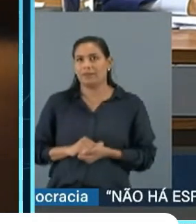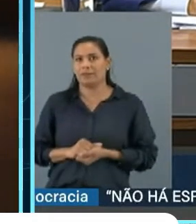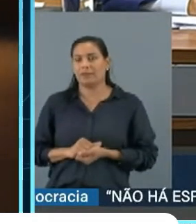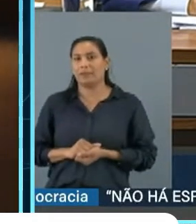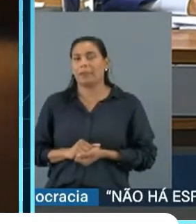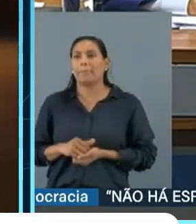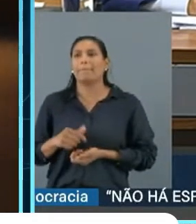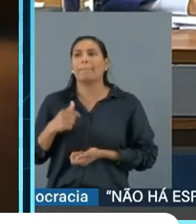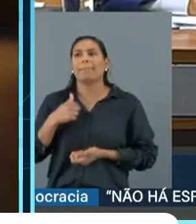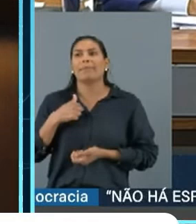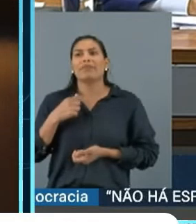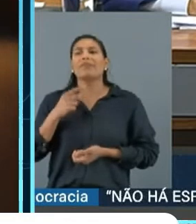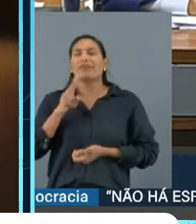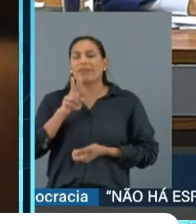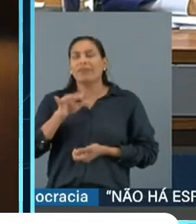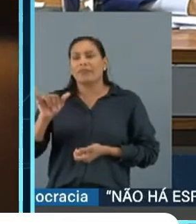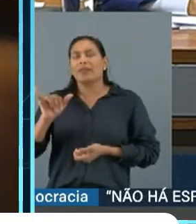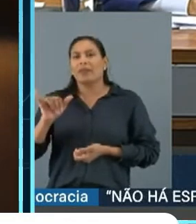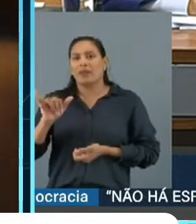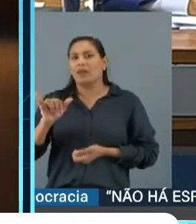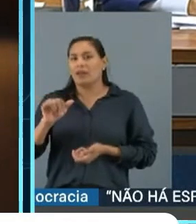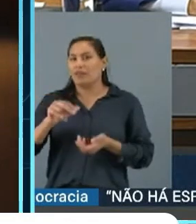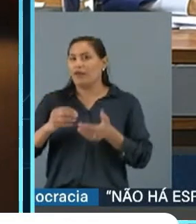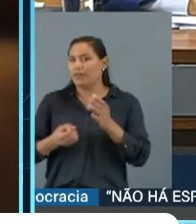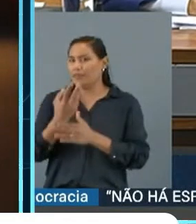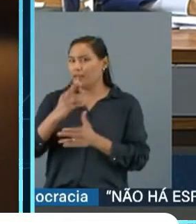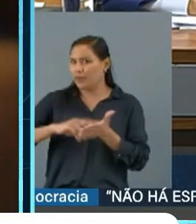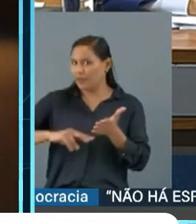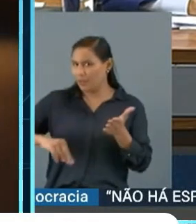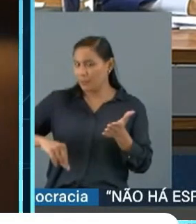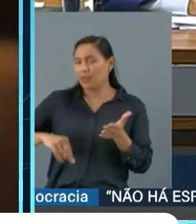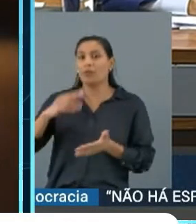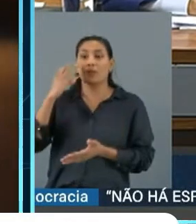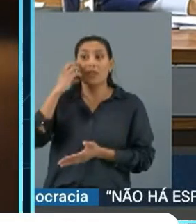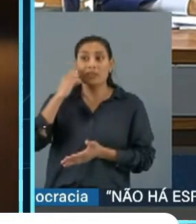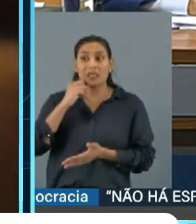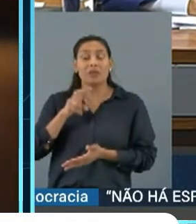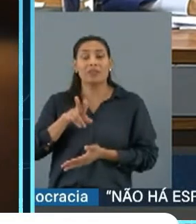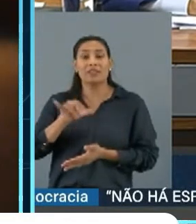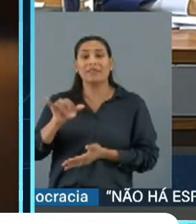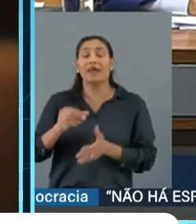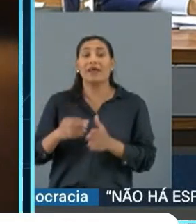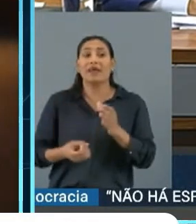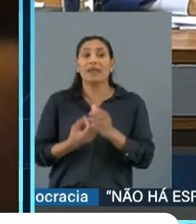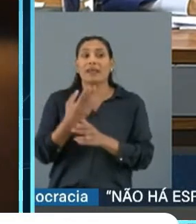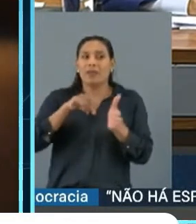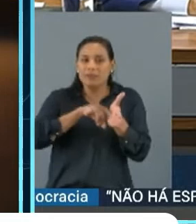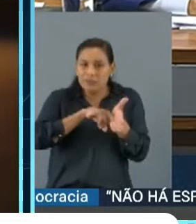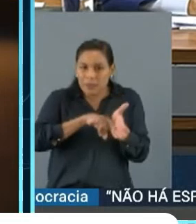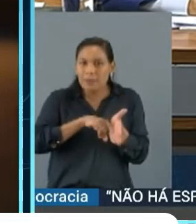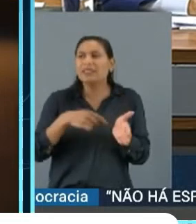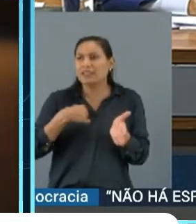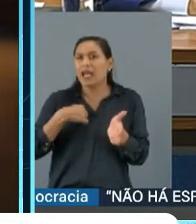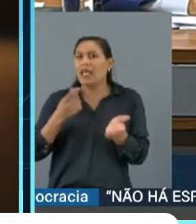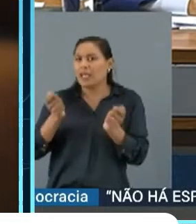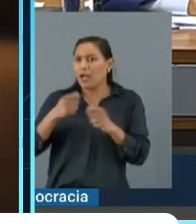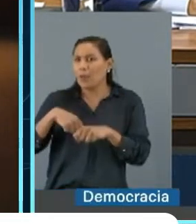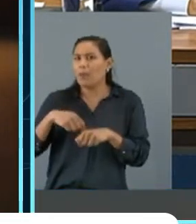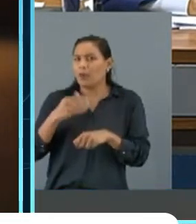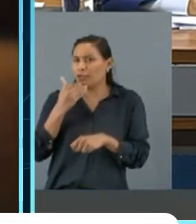porque hoje muitos senadores e seus correligionários estão na mão de ministros do Supremo, porque